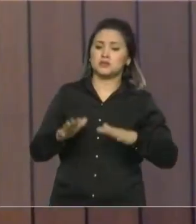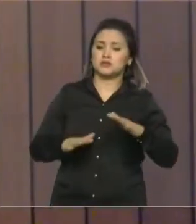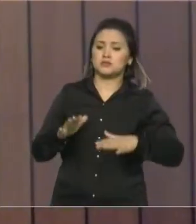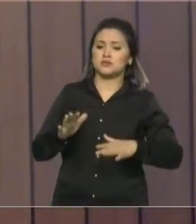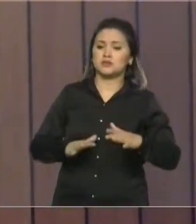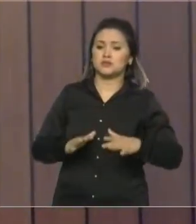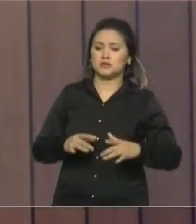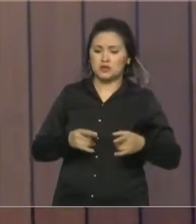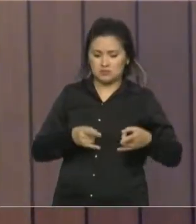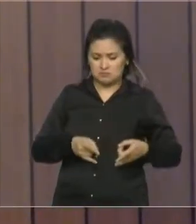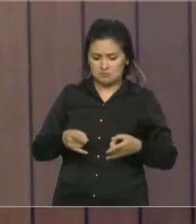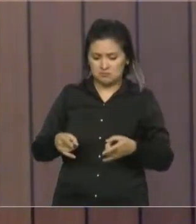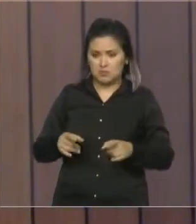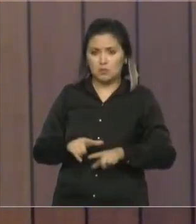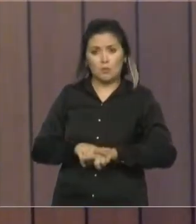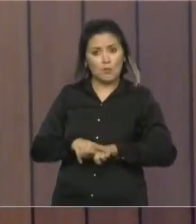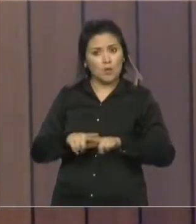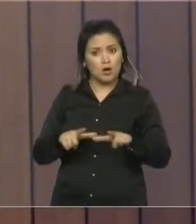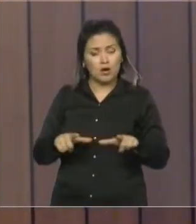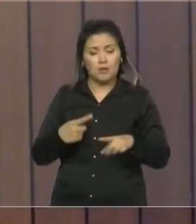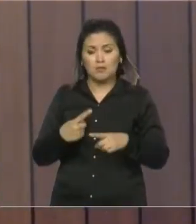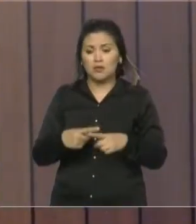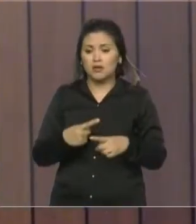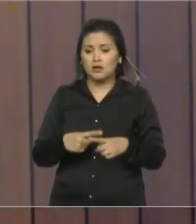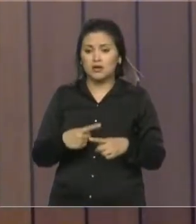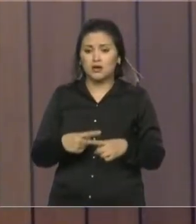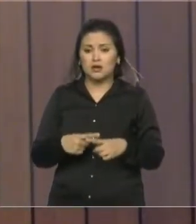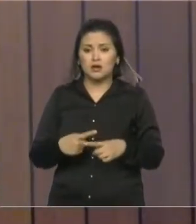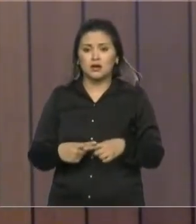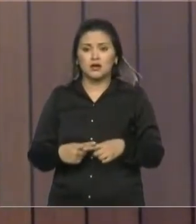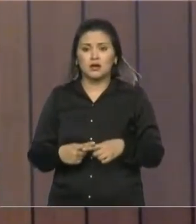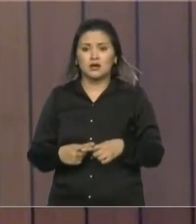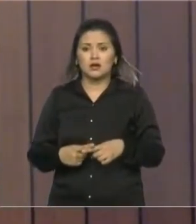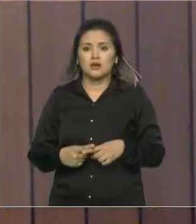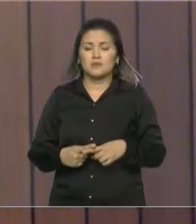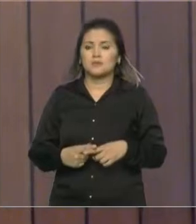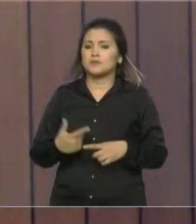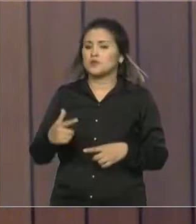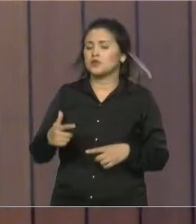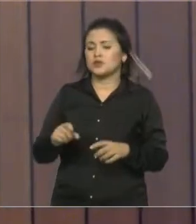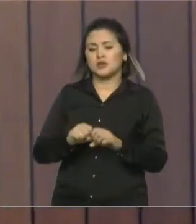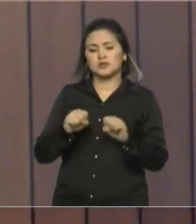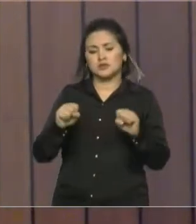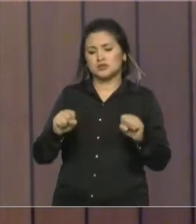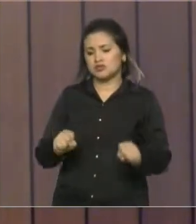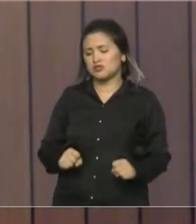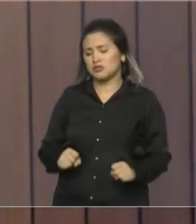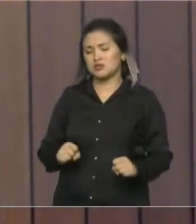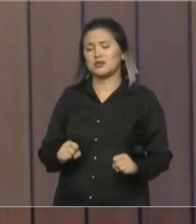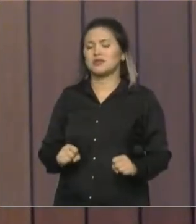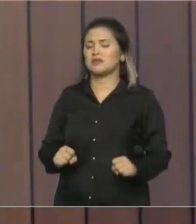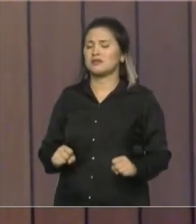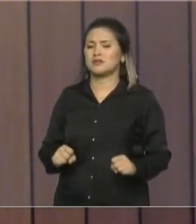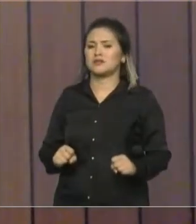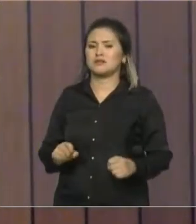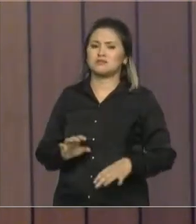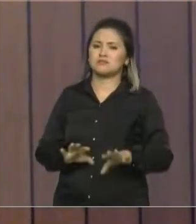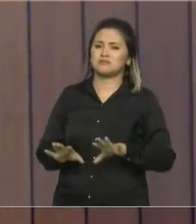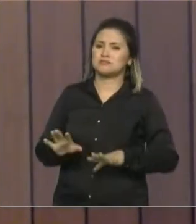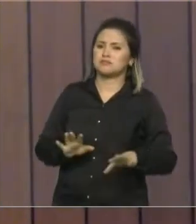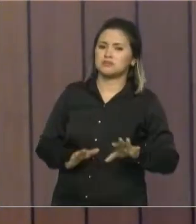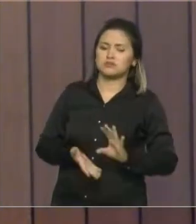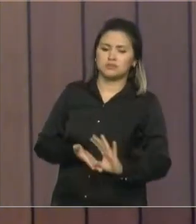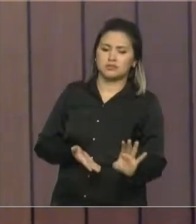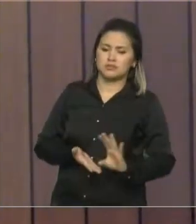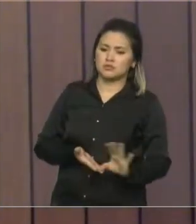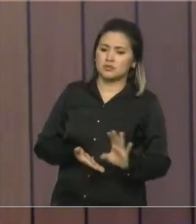leitos vagos. Por quê? Porque você não hierarquizou a rede, você não aplicou da melhor forma possível o recurso. Nós estamos pagando,